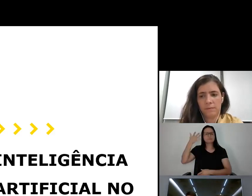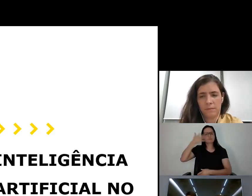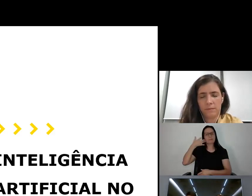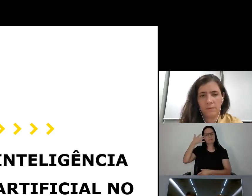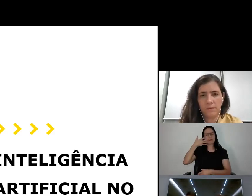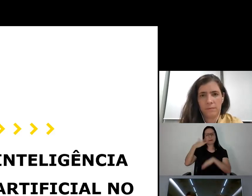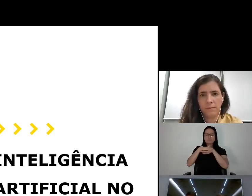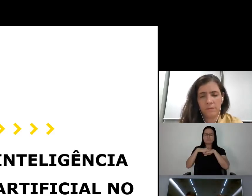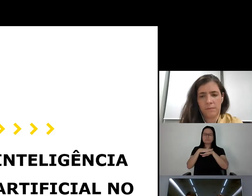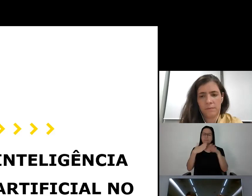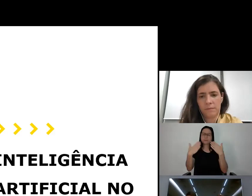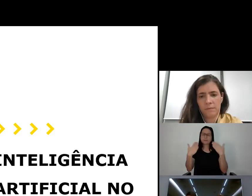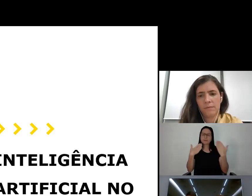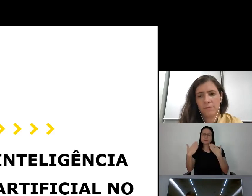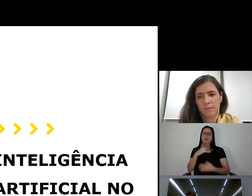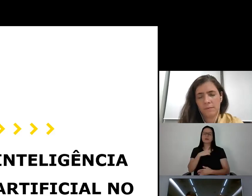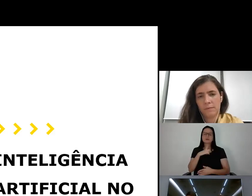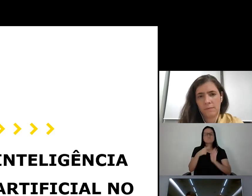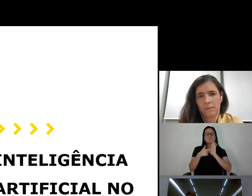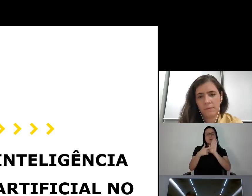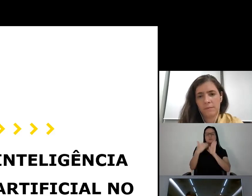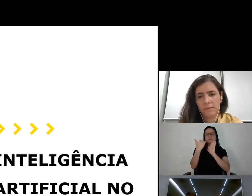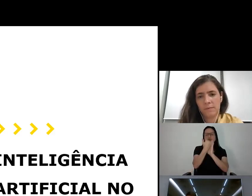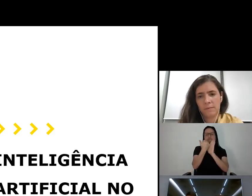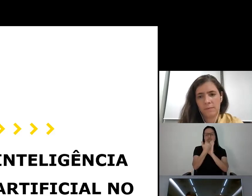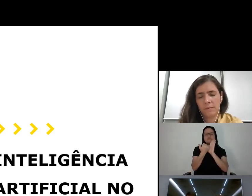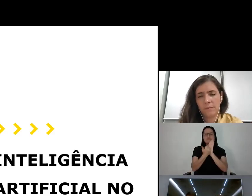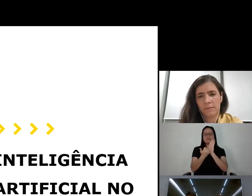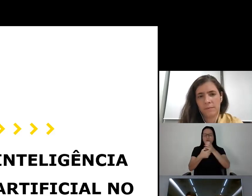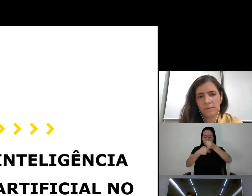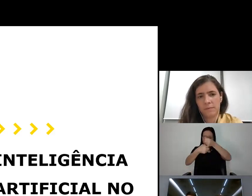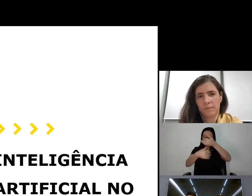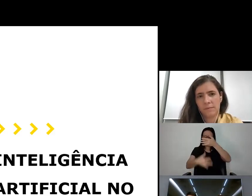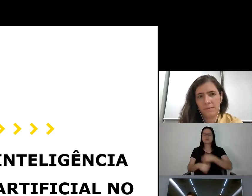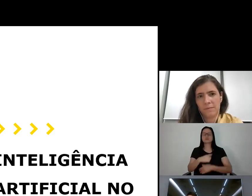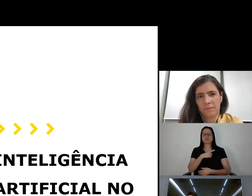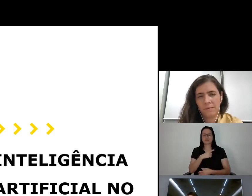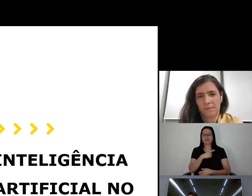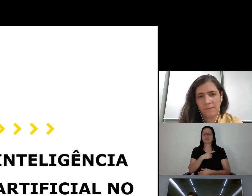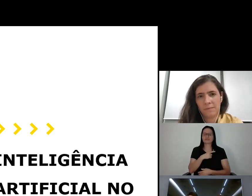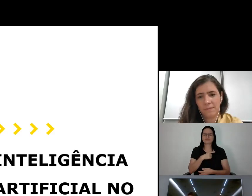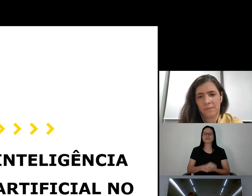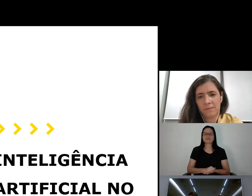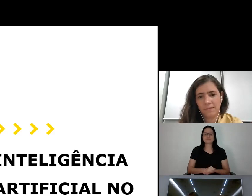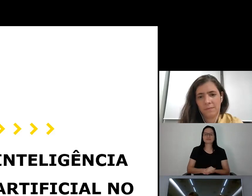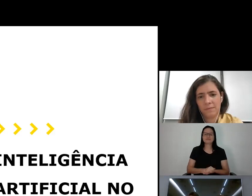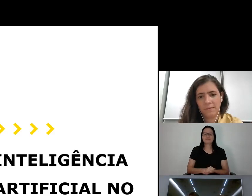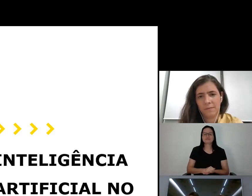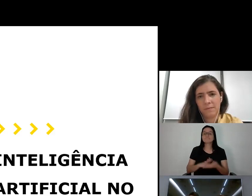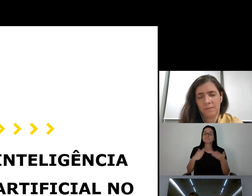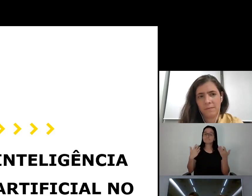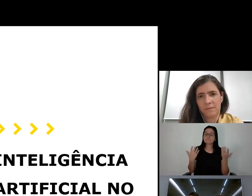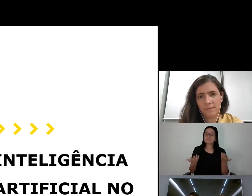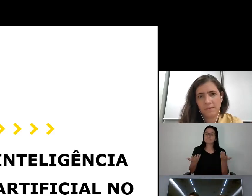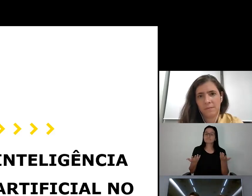com vocês, pontuando, né, o que vocês trouxerem nos comentários. Então. Exatamente. A gente teve alguns